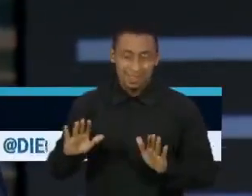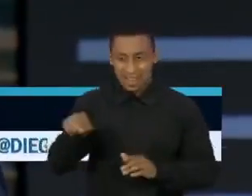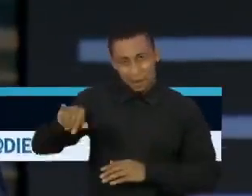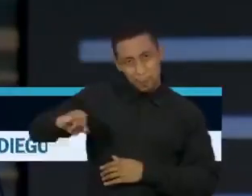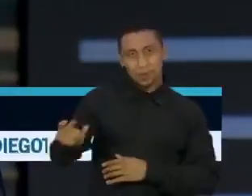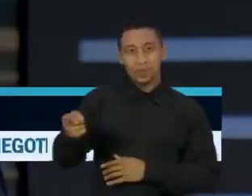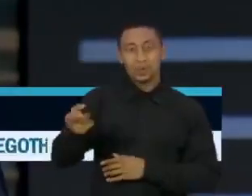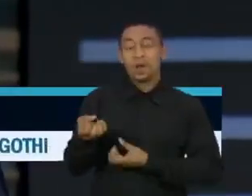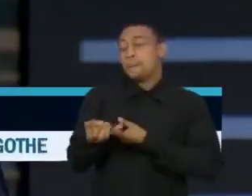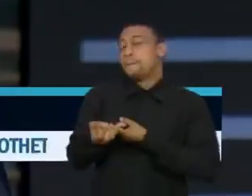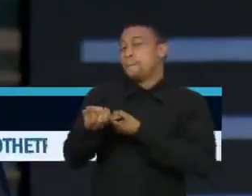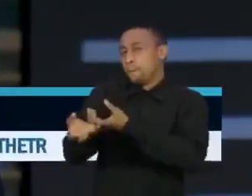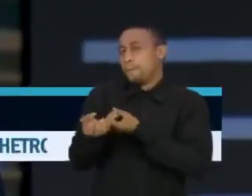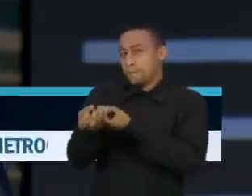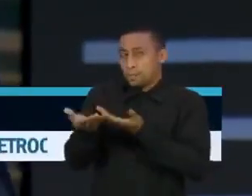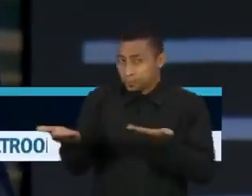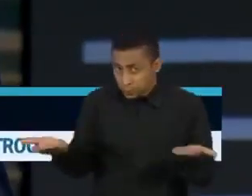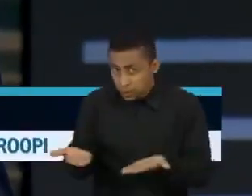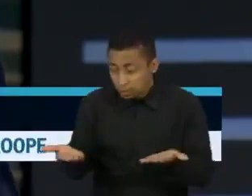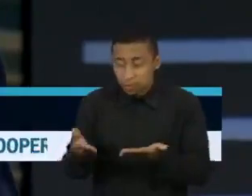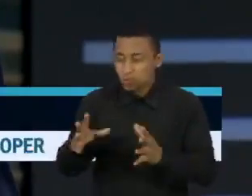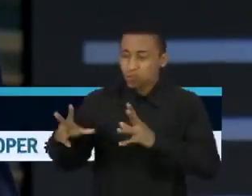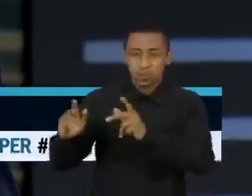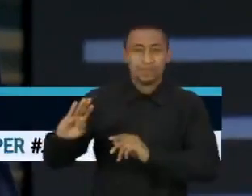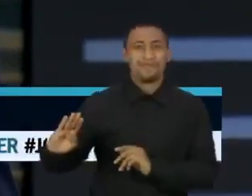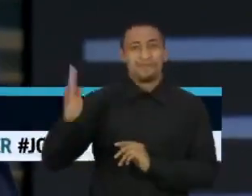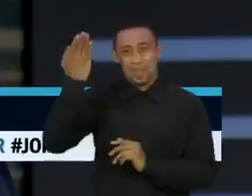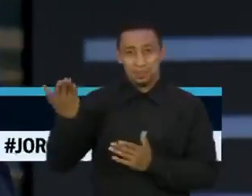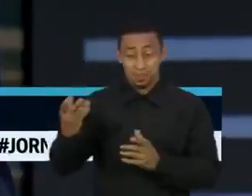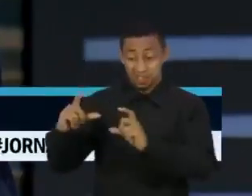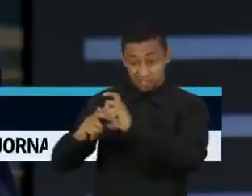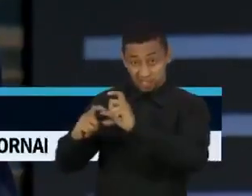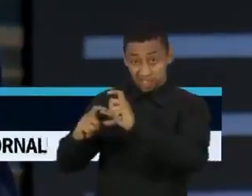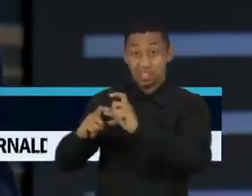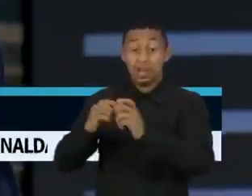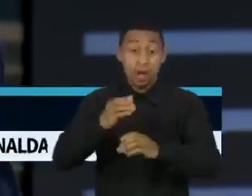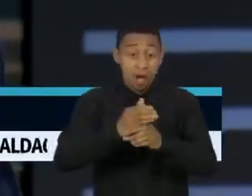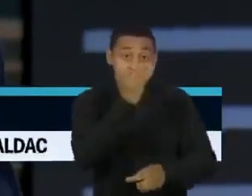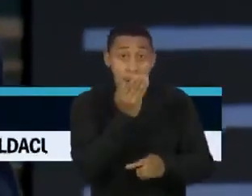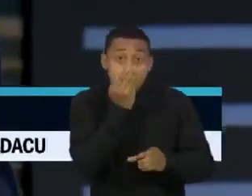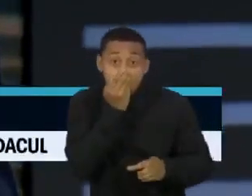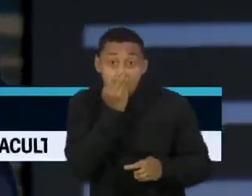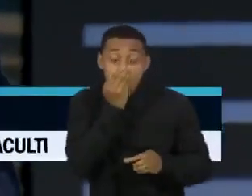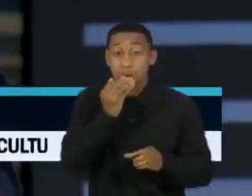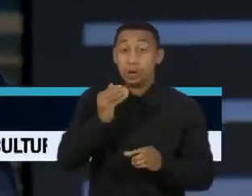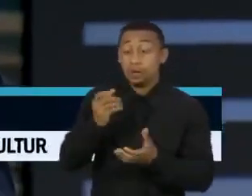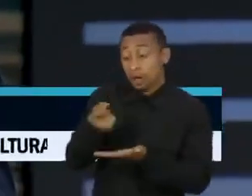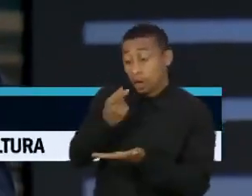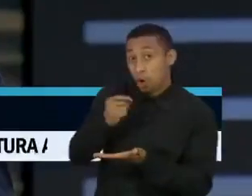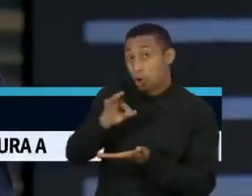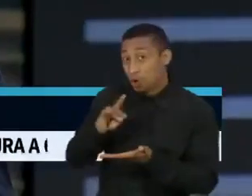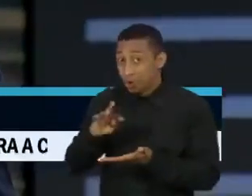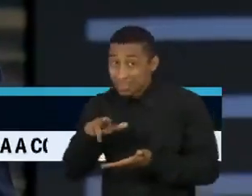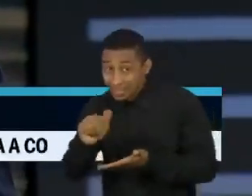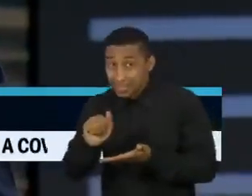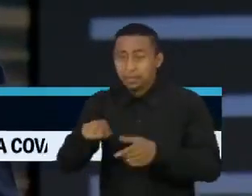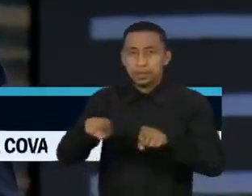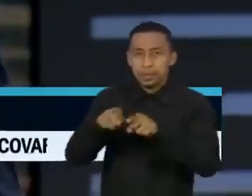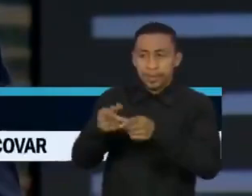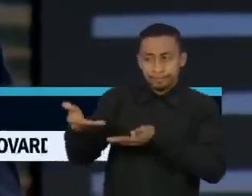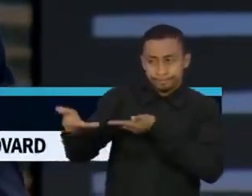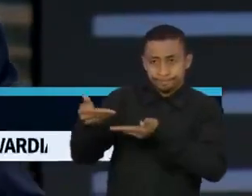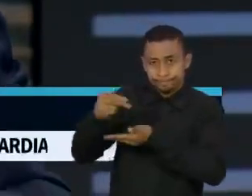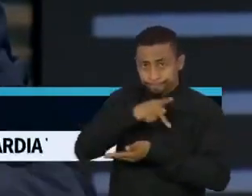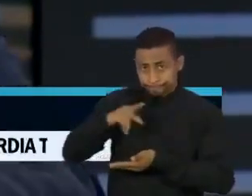é que todas as informações apresentadas foram falsas as a fazer do oxigênio da cloroquina das relações dele com